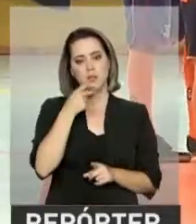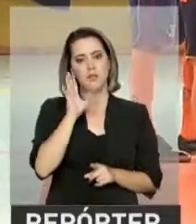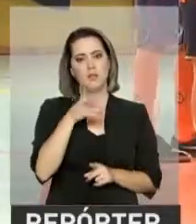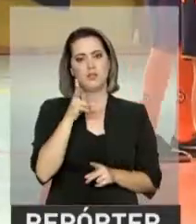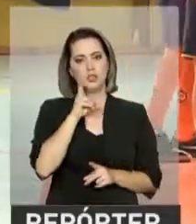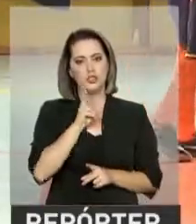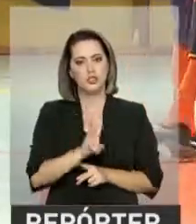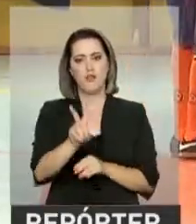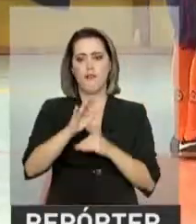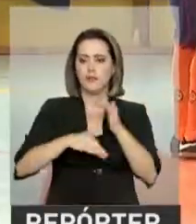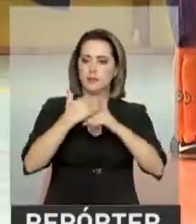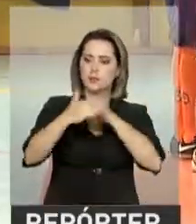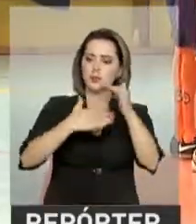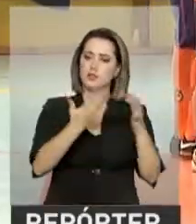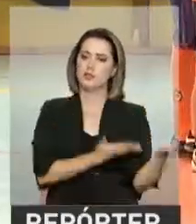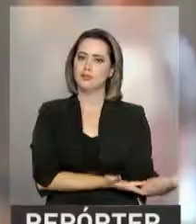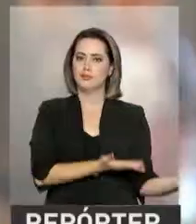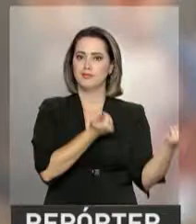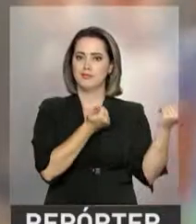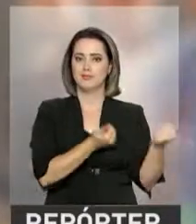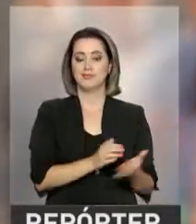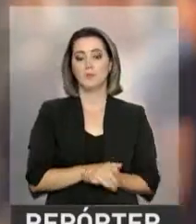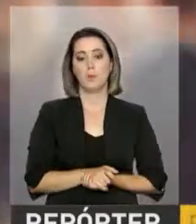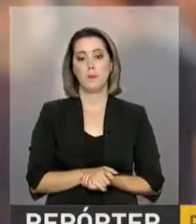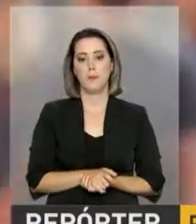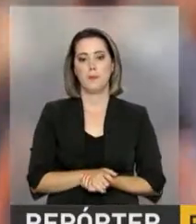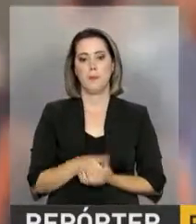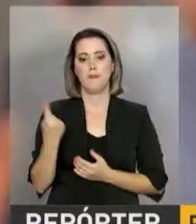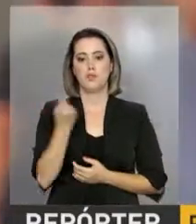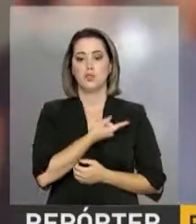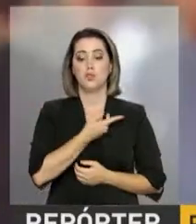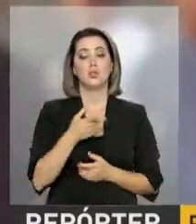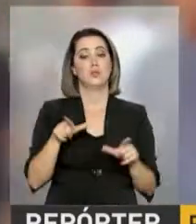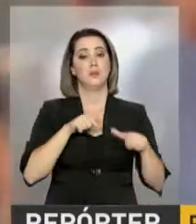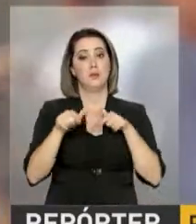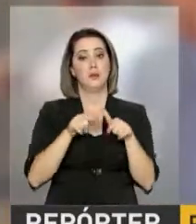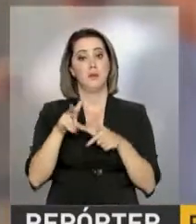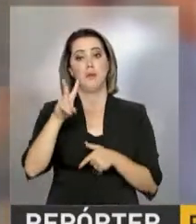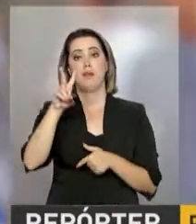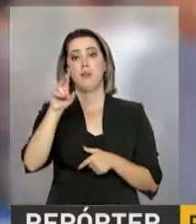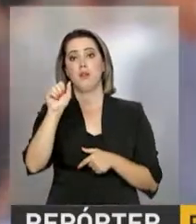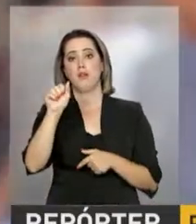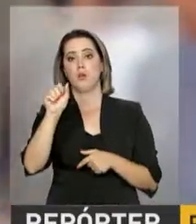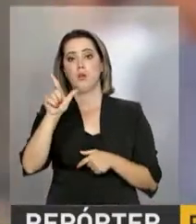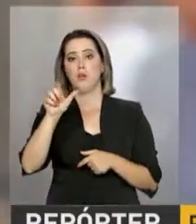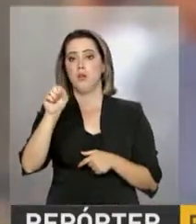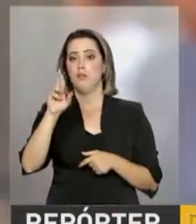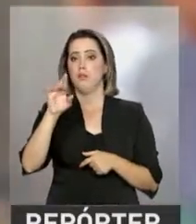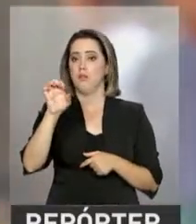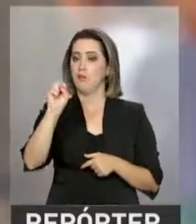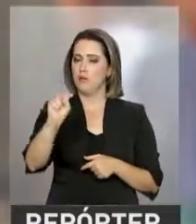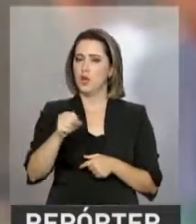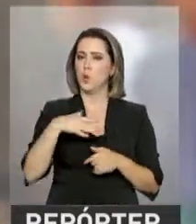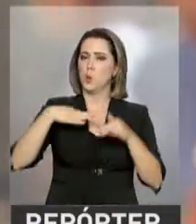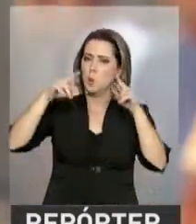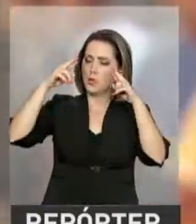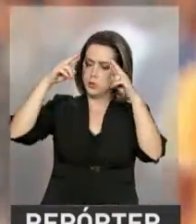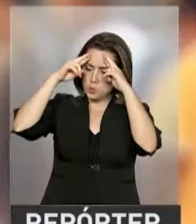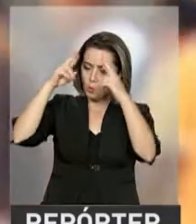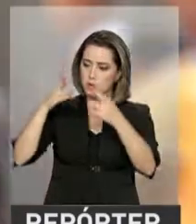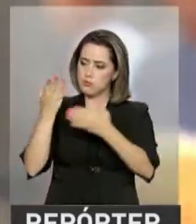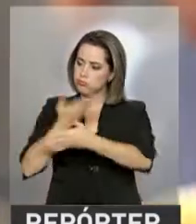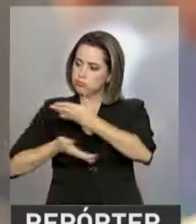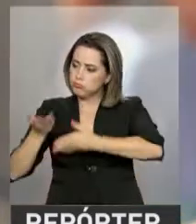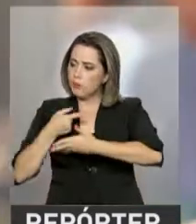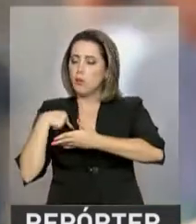notar o desenvolvimento dos jovens trabalha com valores também então a educação o respeito ao próximo tudo